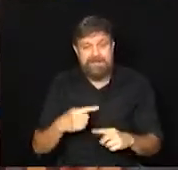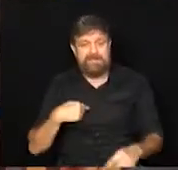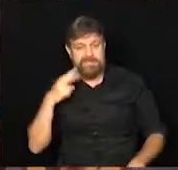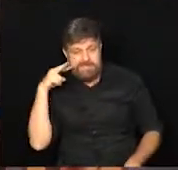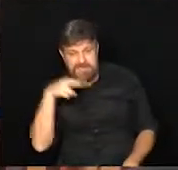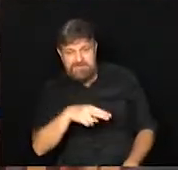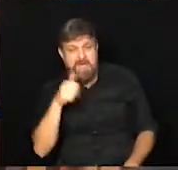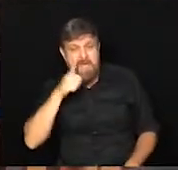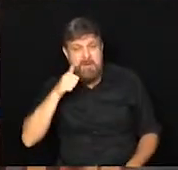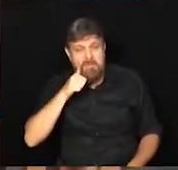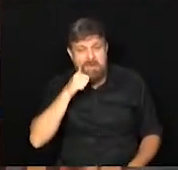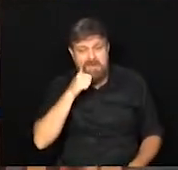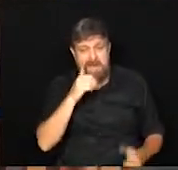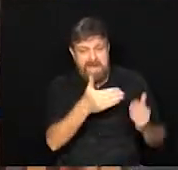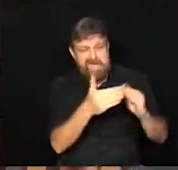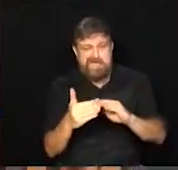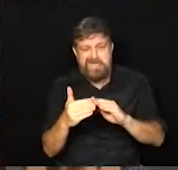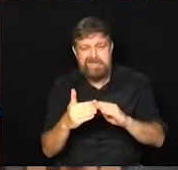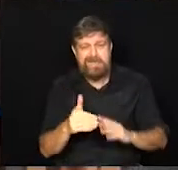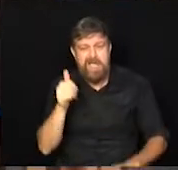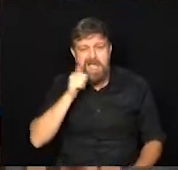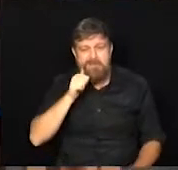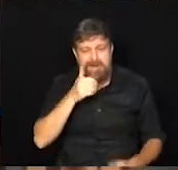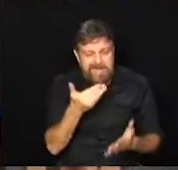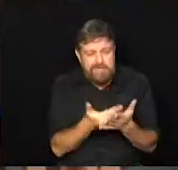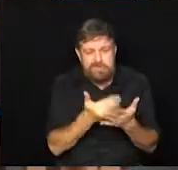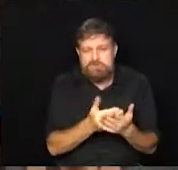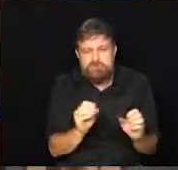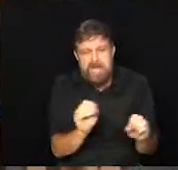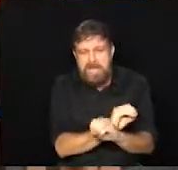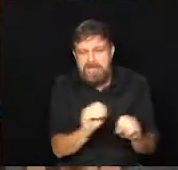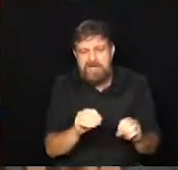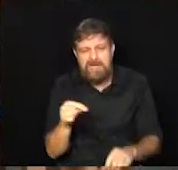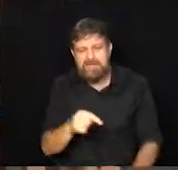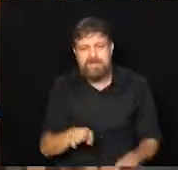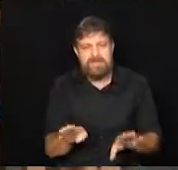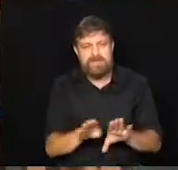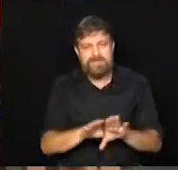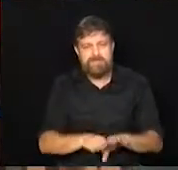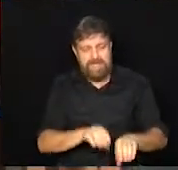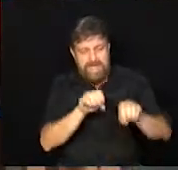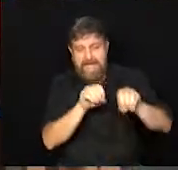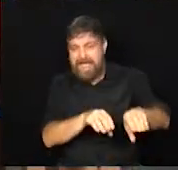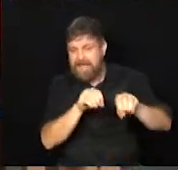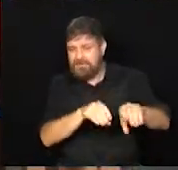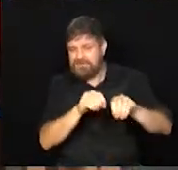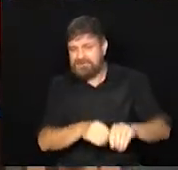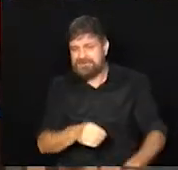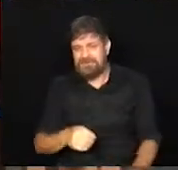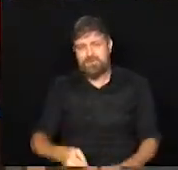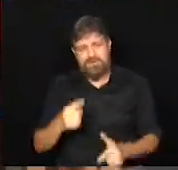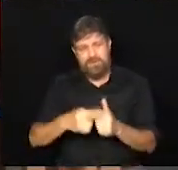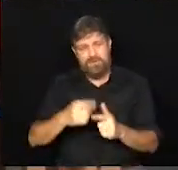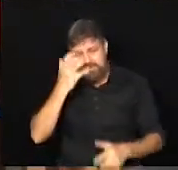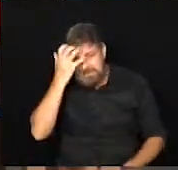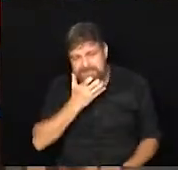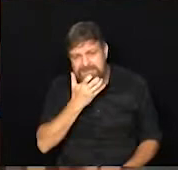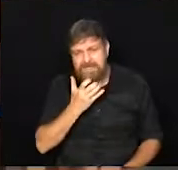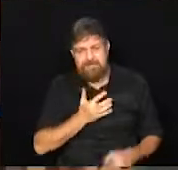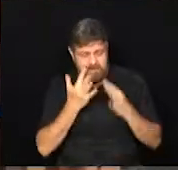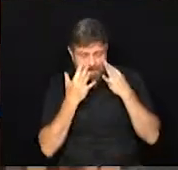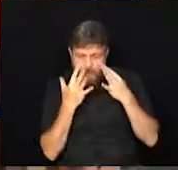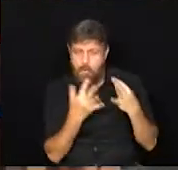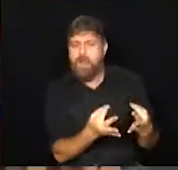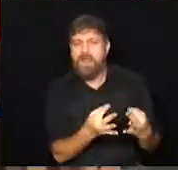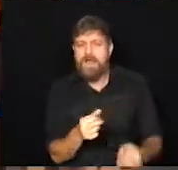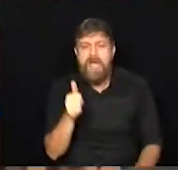negras, periféricas, mulheres com pouca escolaridade, inclusive essa questão da educação é um caso muito sério, que precisa ter esse olhar